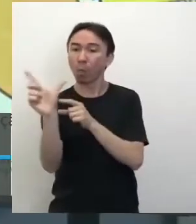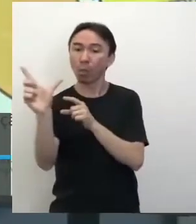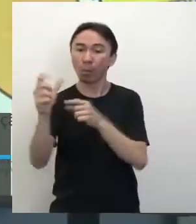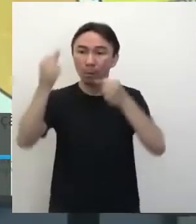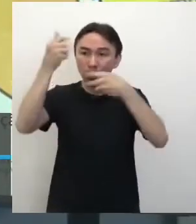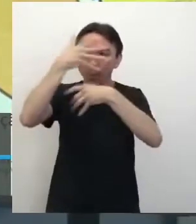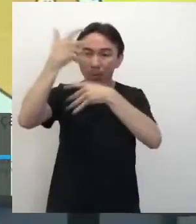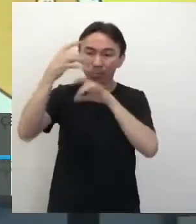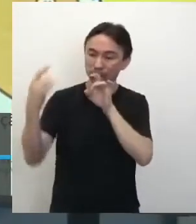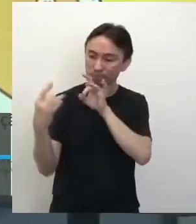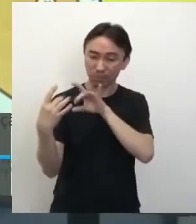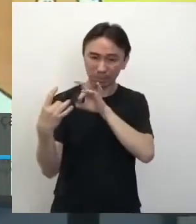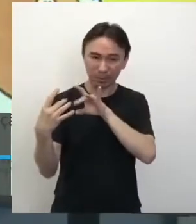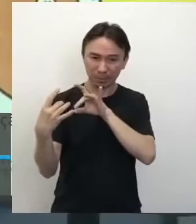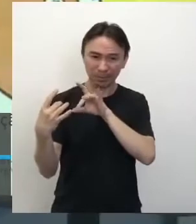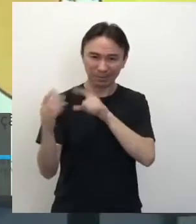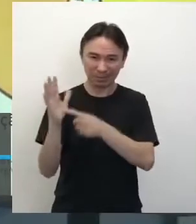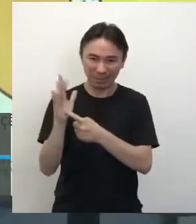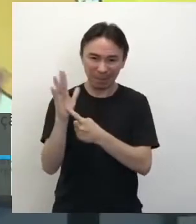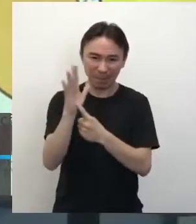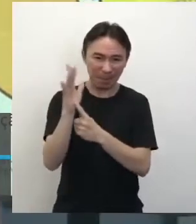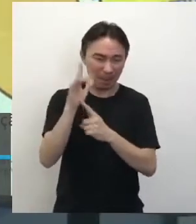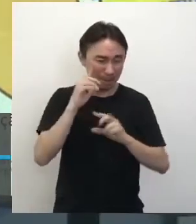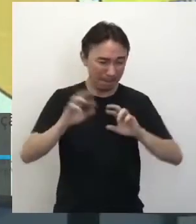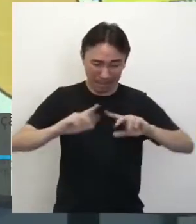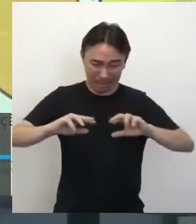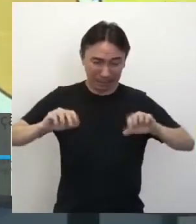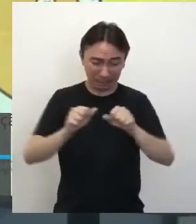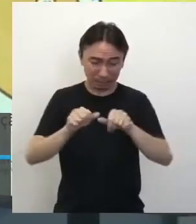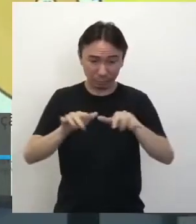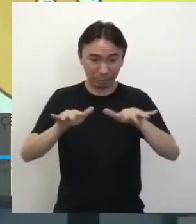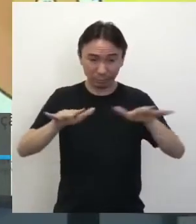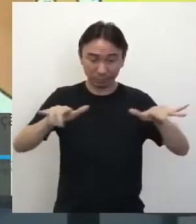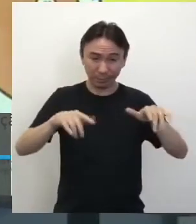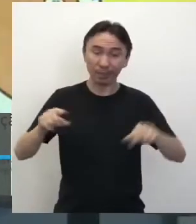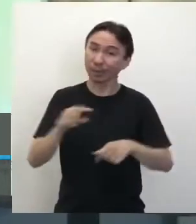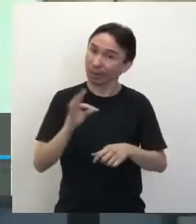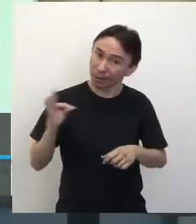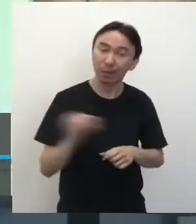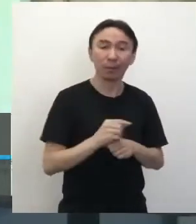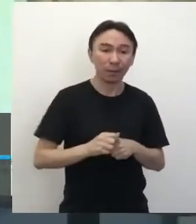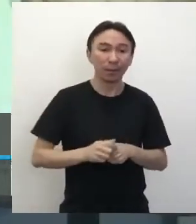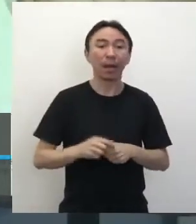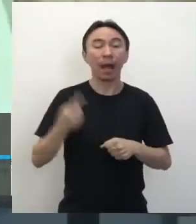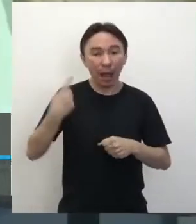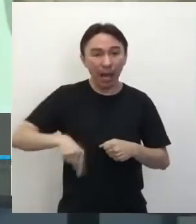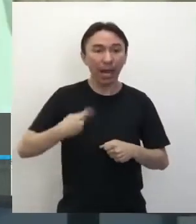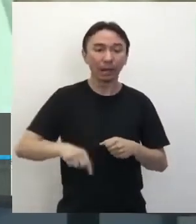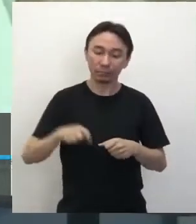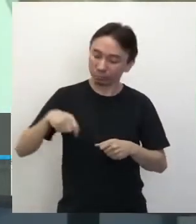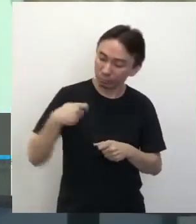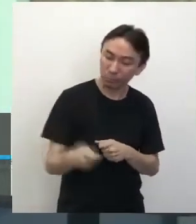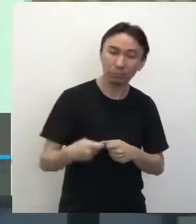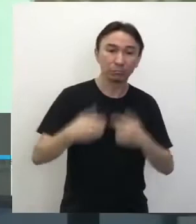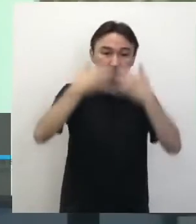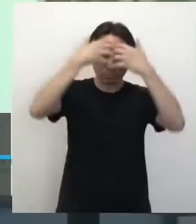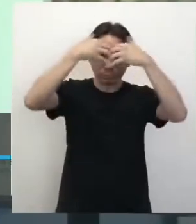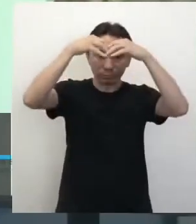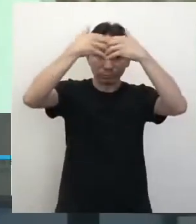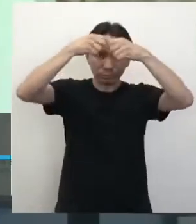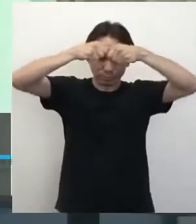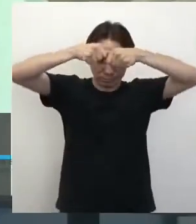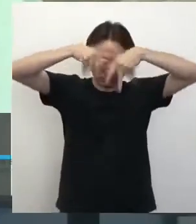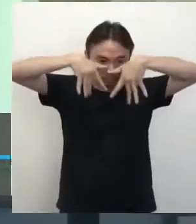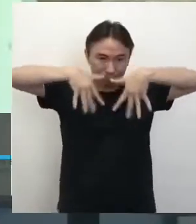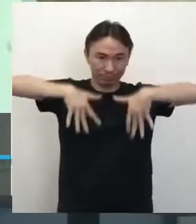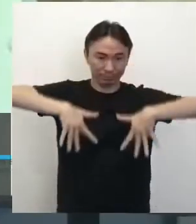gente vai, a partir disso, vai montando aí o nosso sistema nervoso. O pessoal falou muito aí,